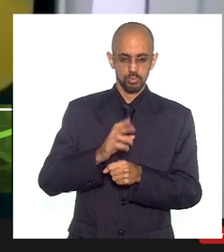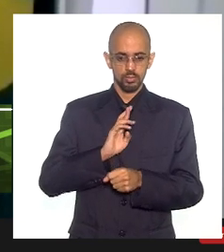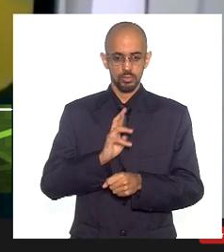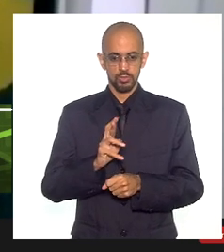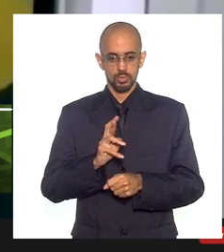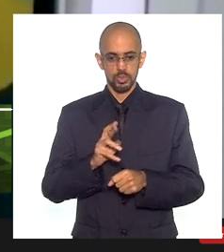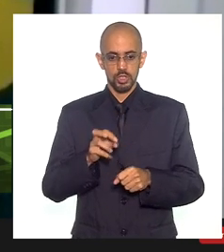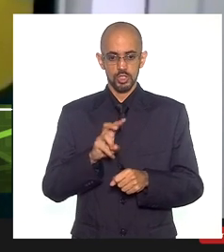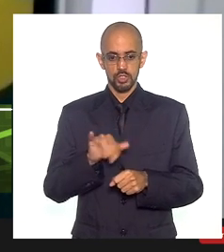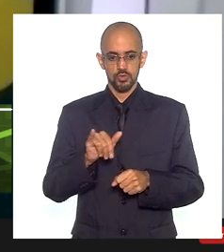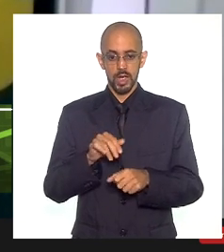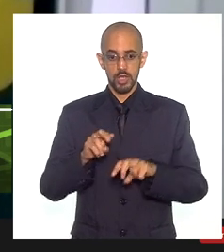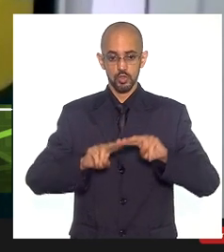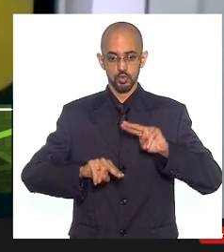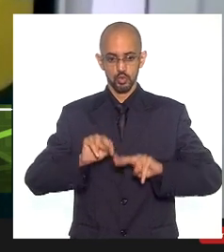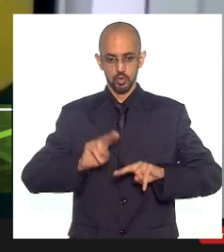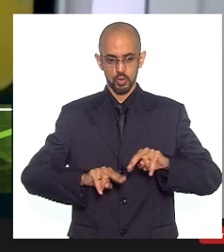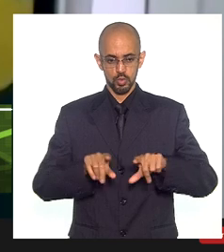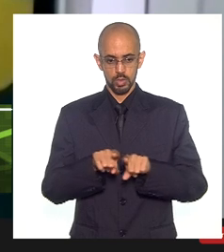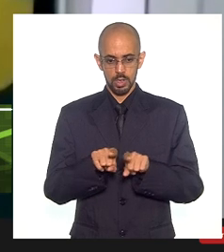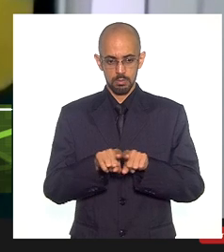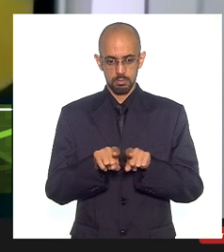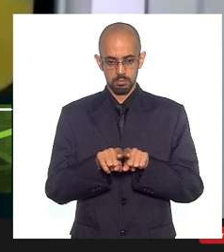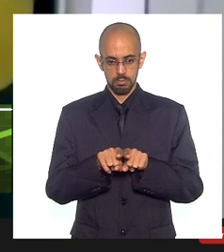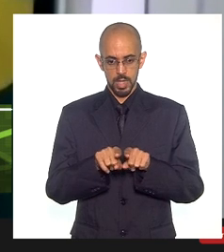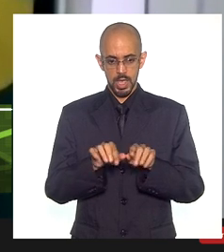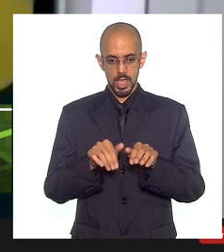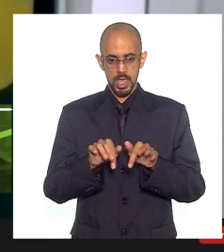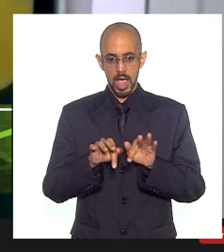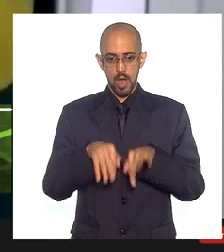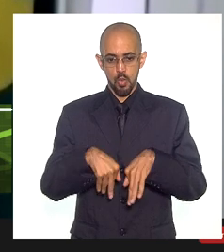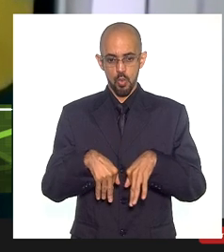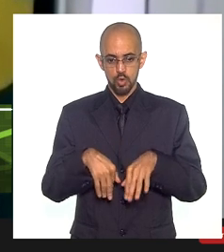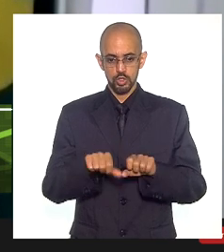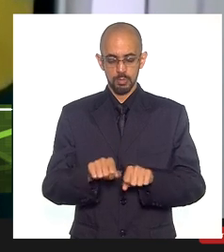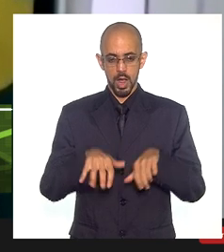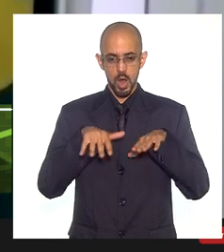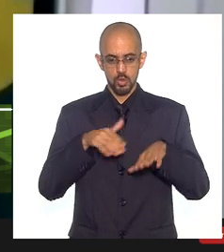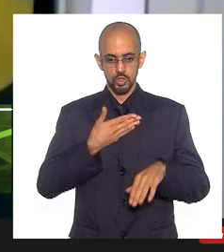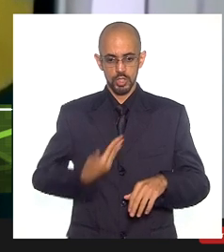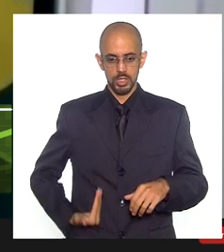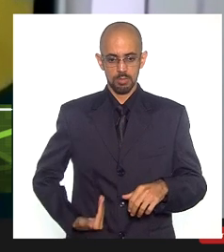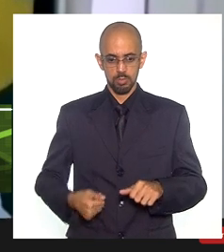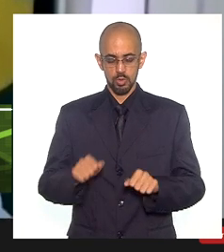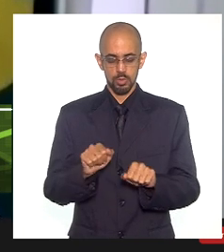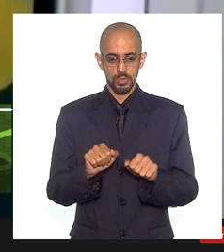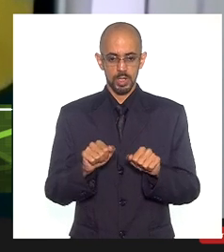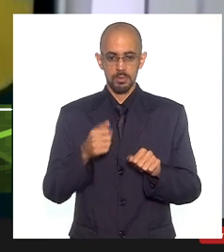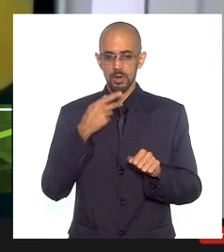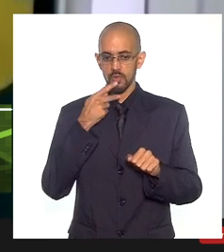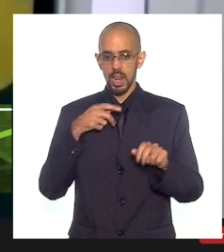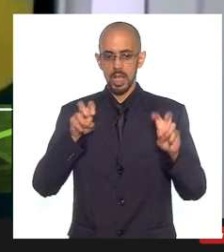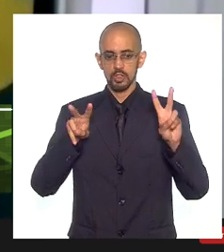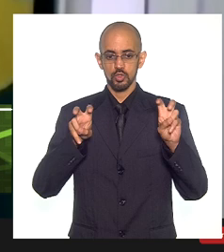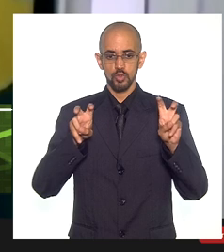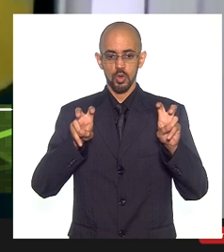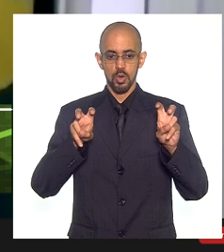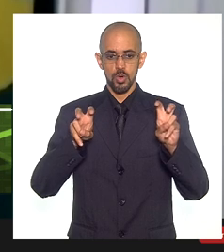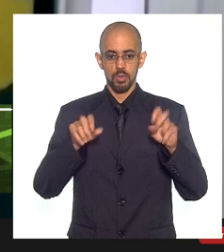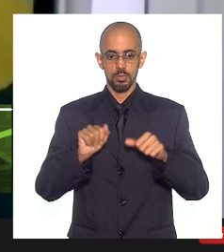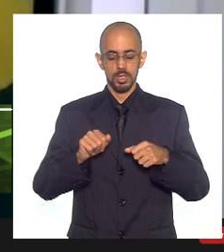haverá no mês de junho uma audiência específica para tratar de questões relacionadas a